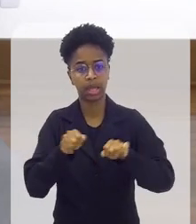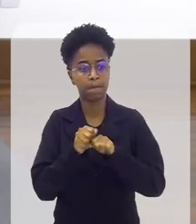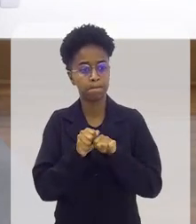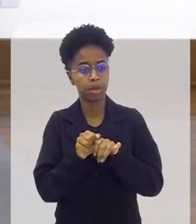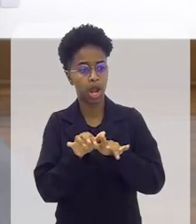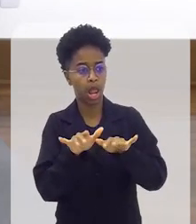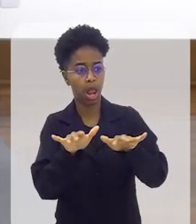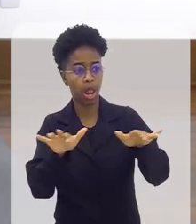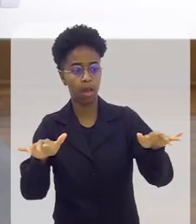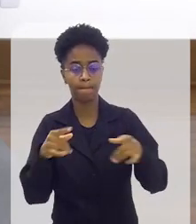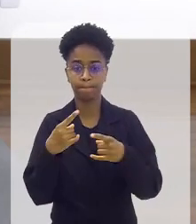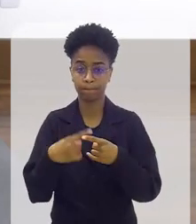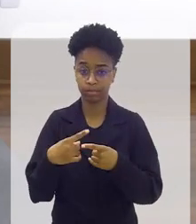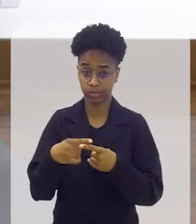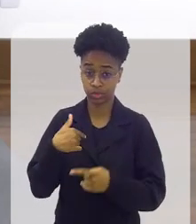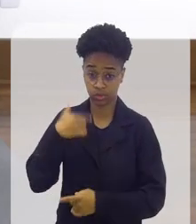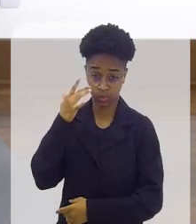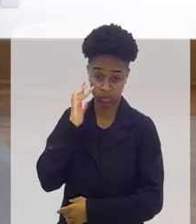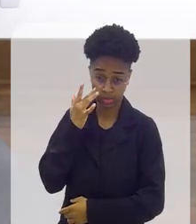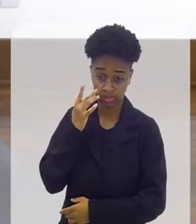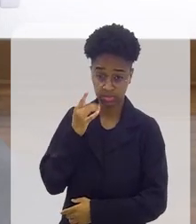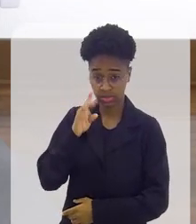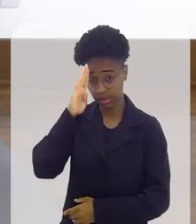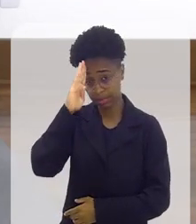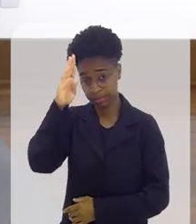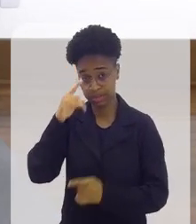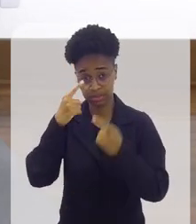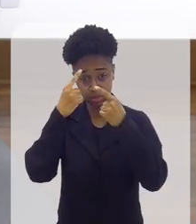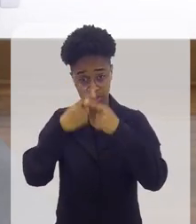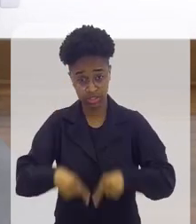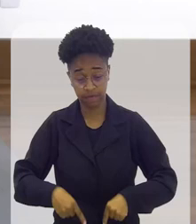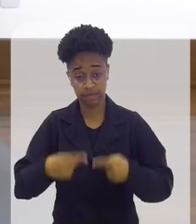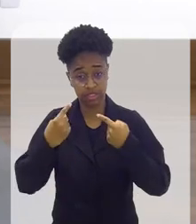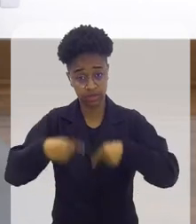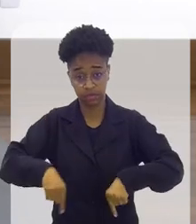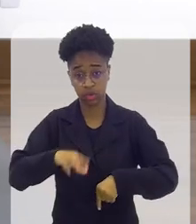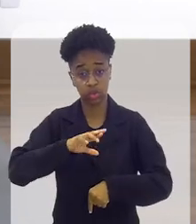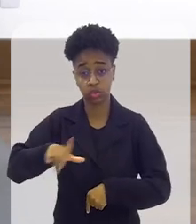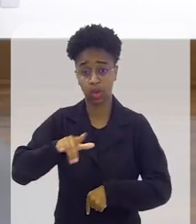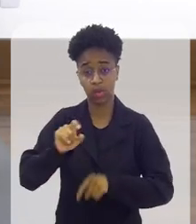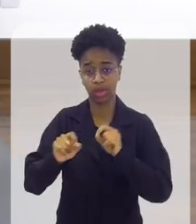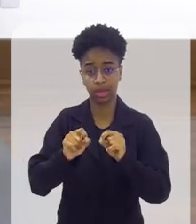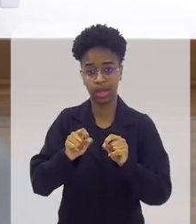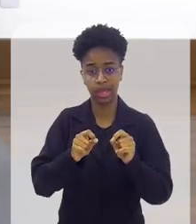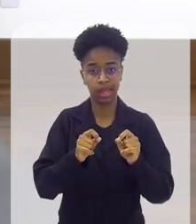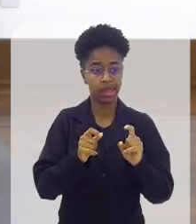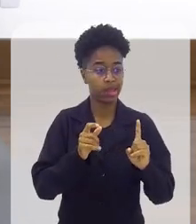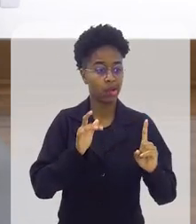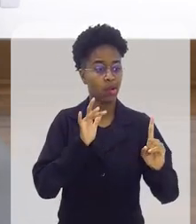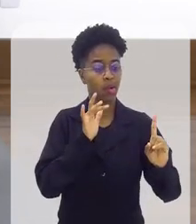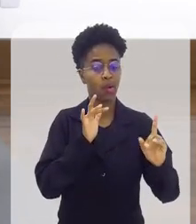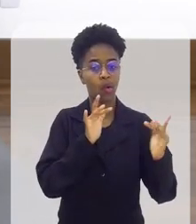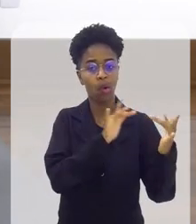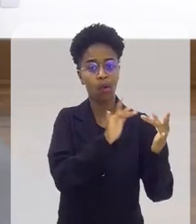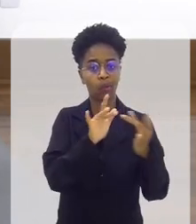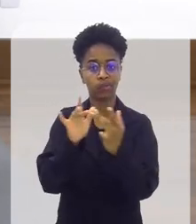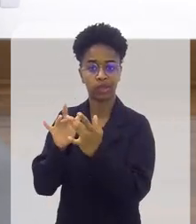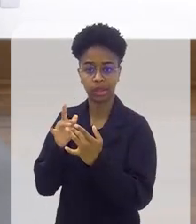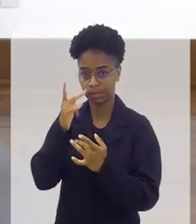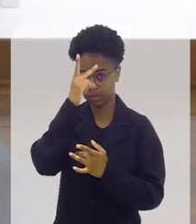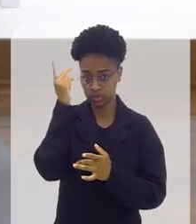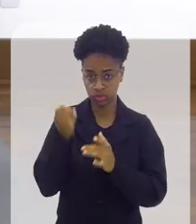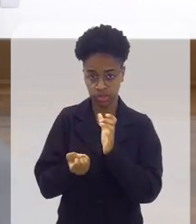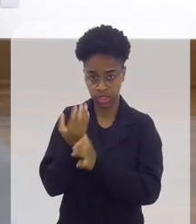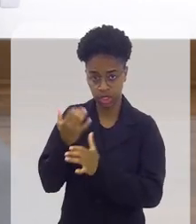máximo de pessoas. Porque eu acho que, assim, o maior desafio de uma Game Jam como essa... não é chegar nos desenvolvedores de jogos,